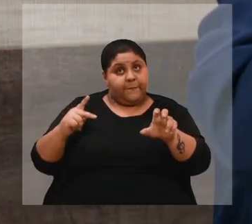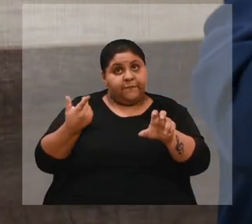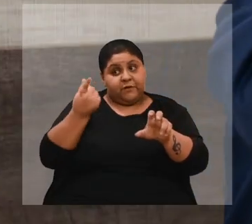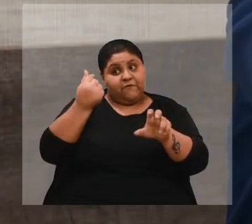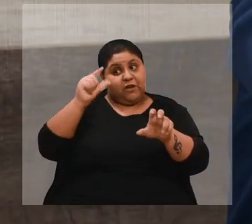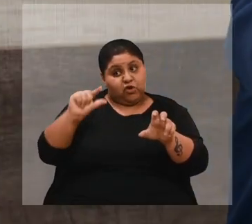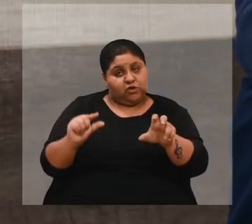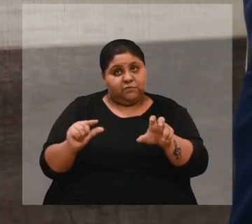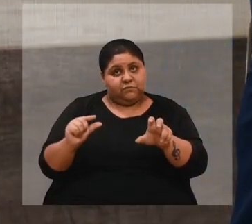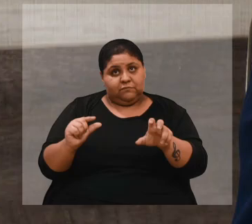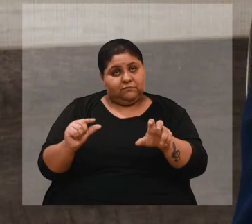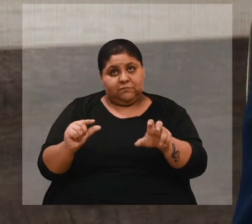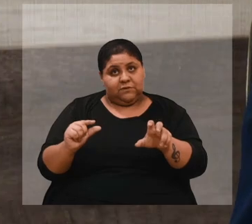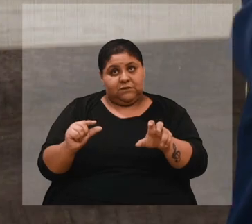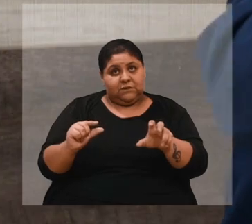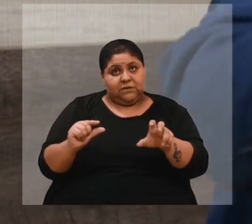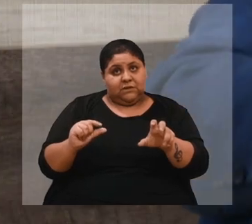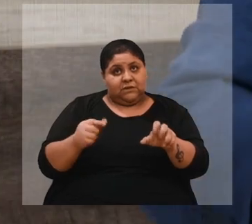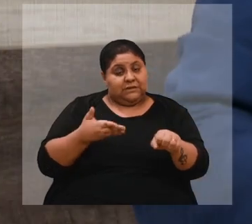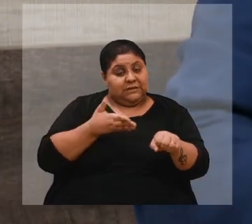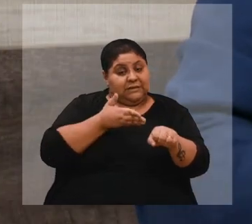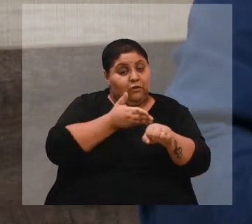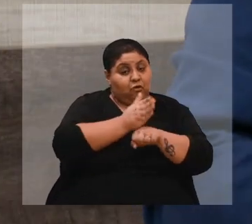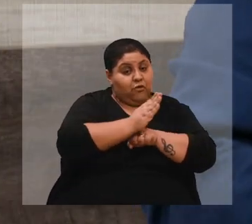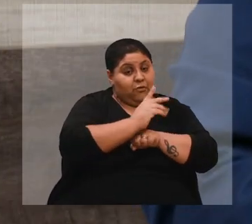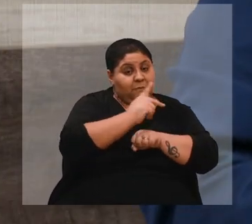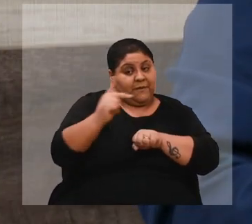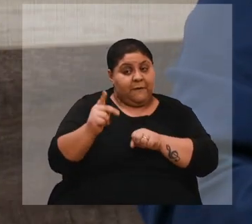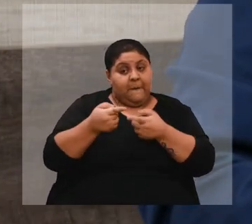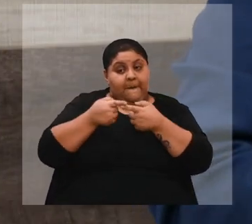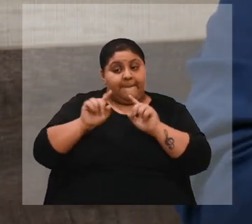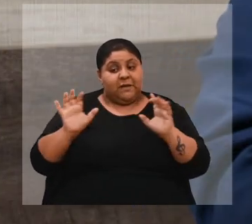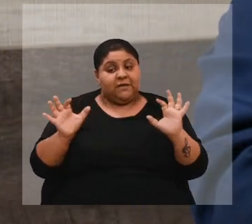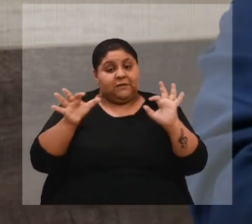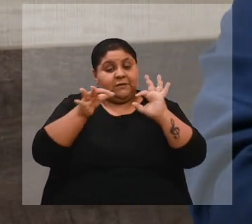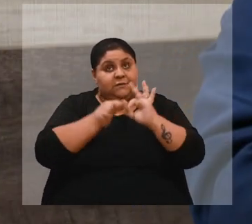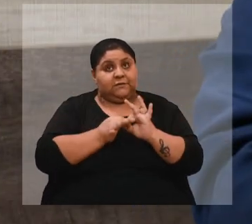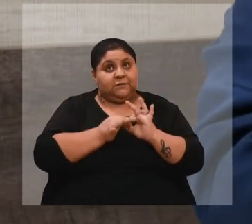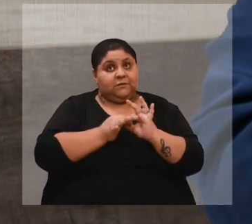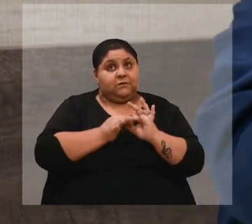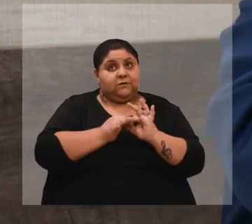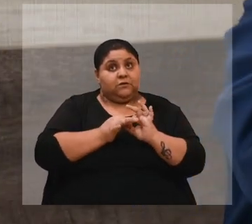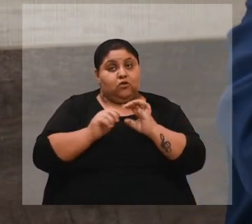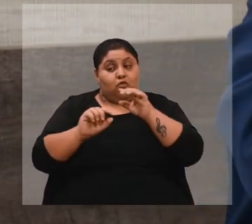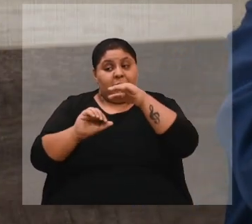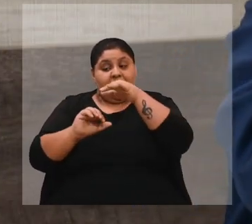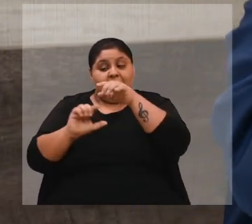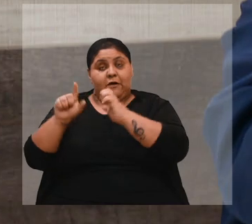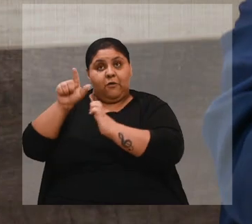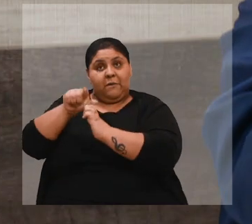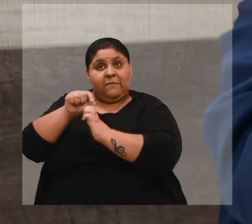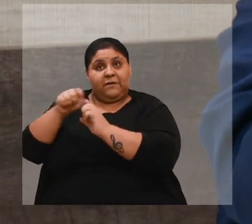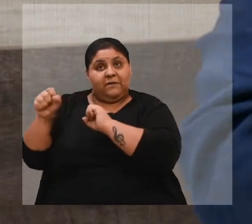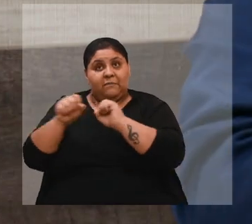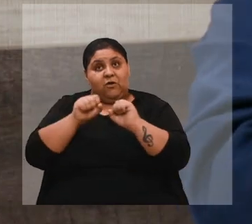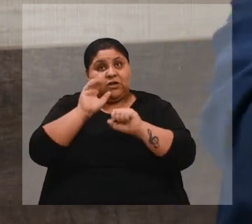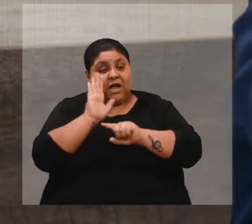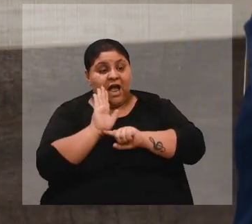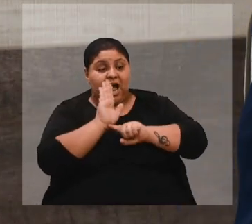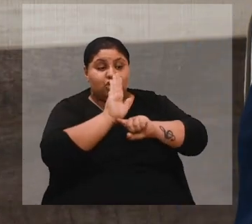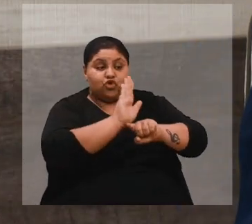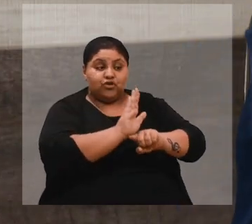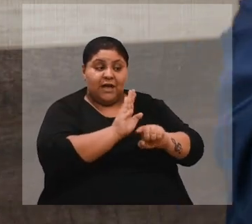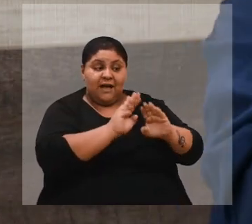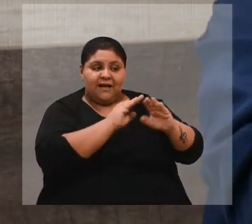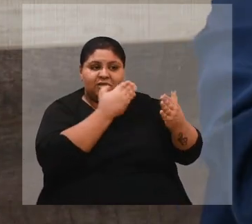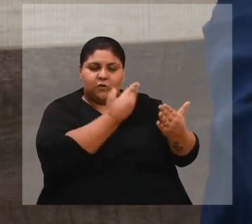porque são valores menores e não envolve uma PPP, mas é uma parceria onde uma empresa e um empresário pode ir